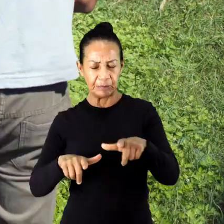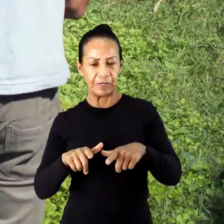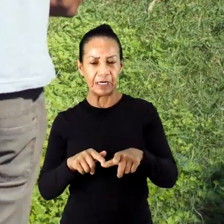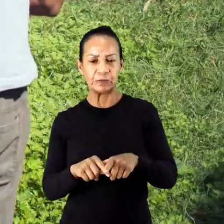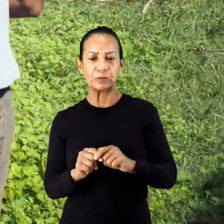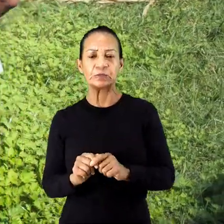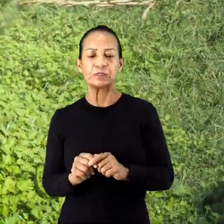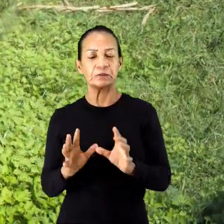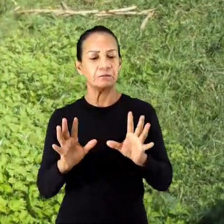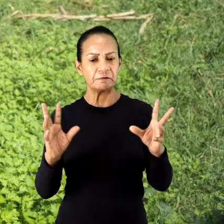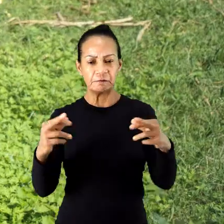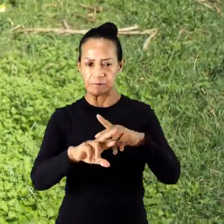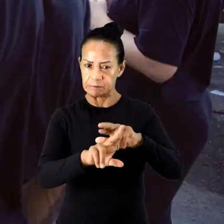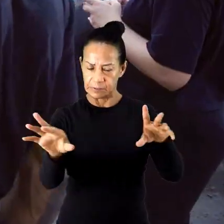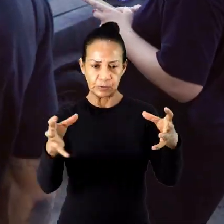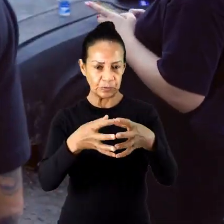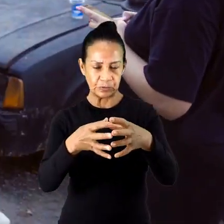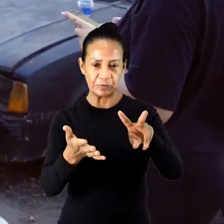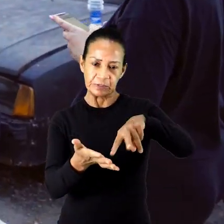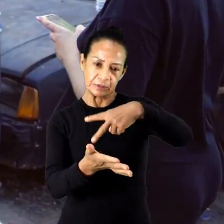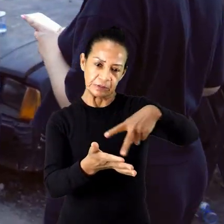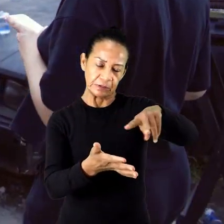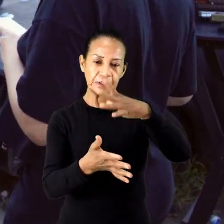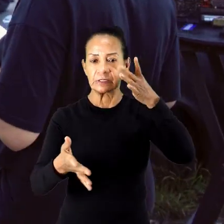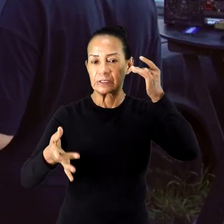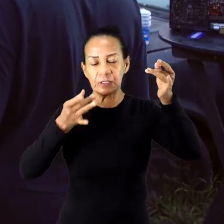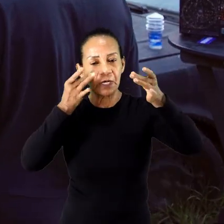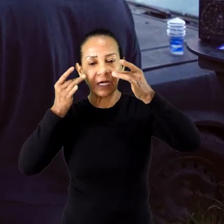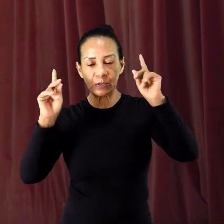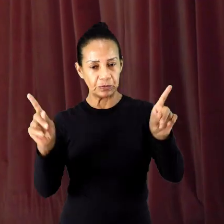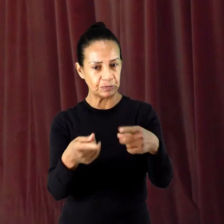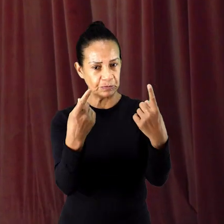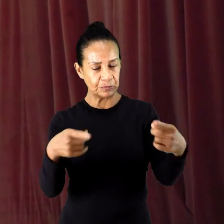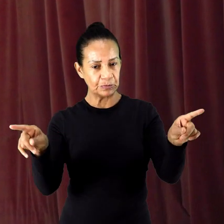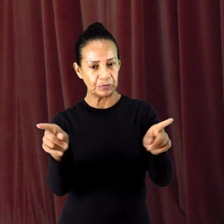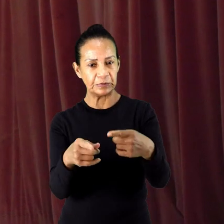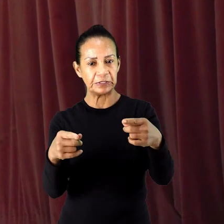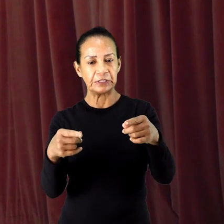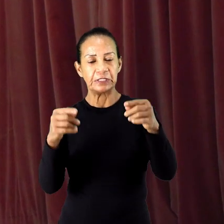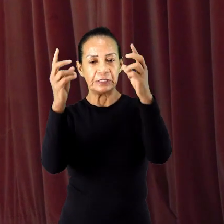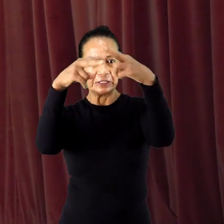pessoas. Nesse trabalho, a gente se deparou com muitos grupos, tanto dança, teatro, música, circo,